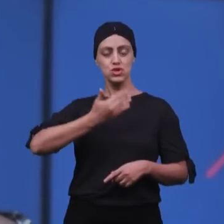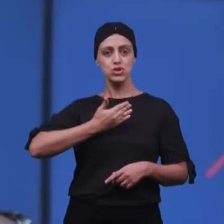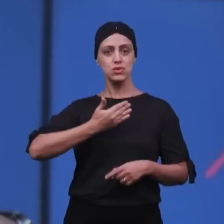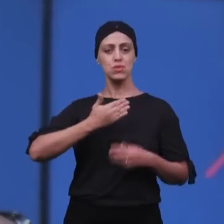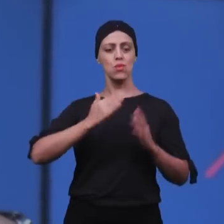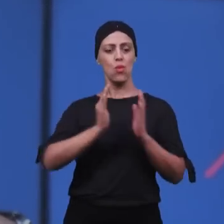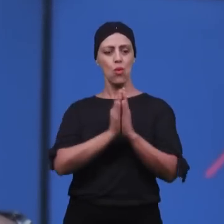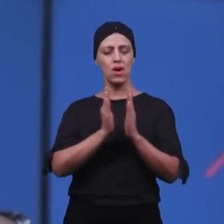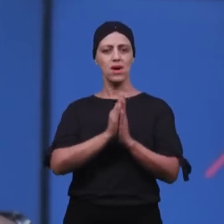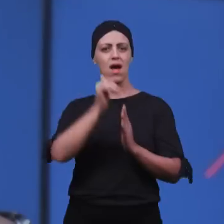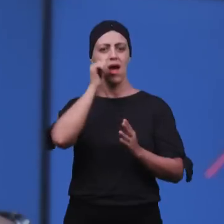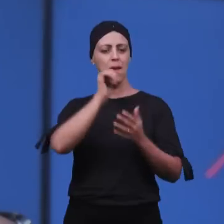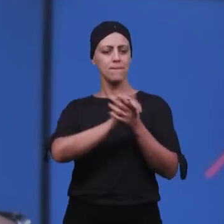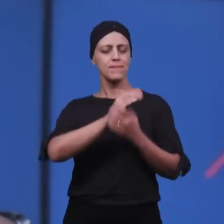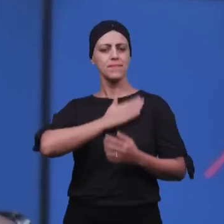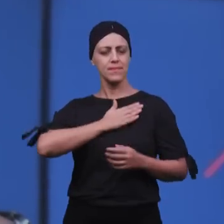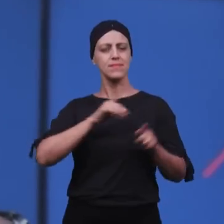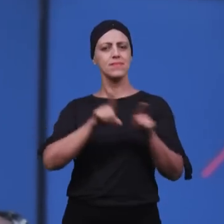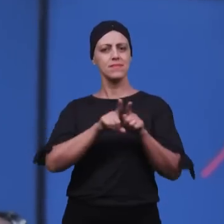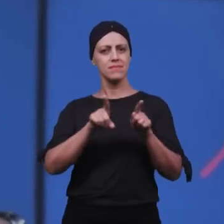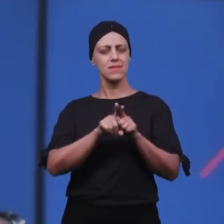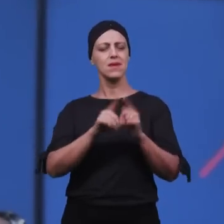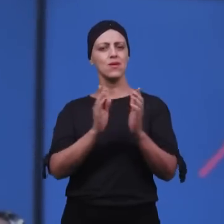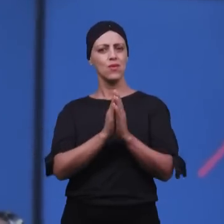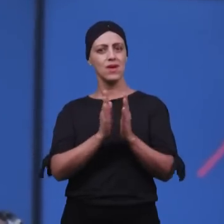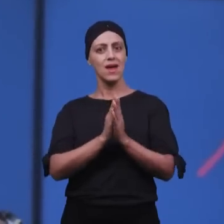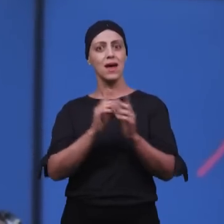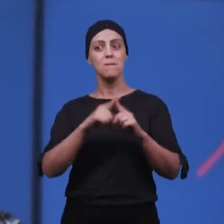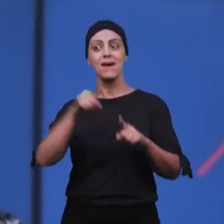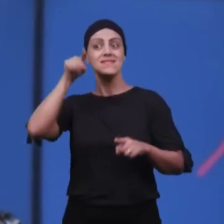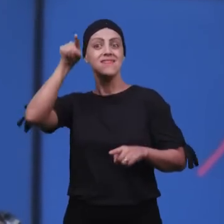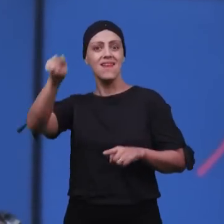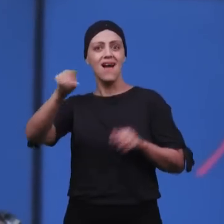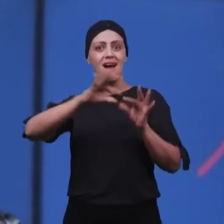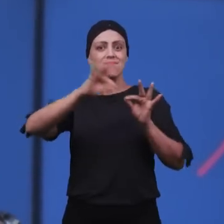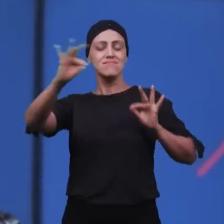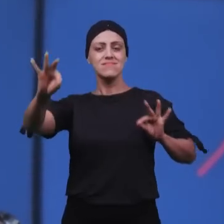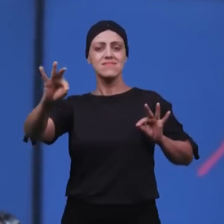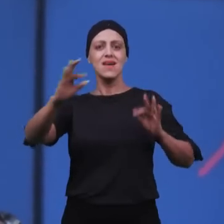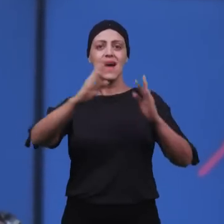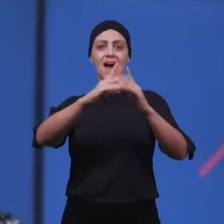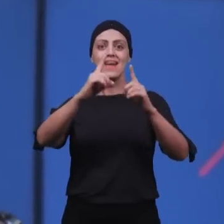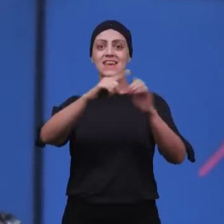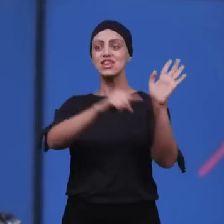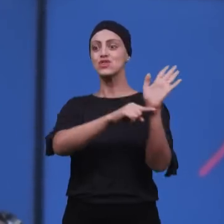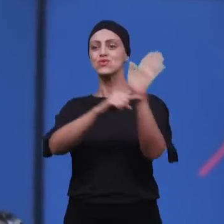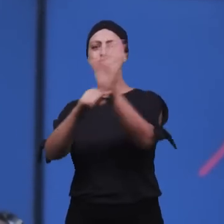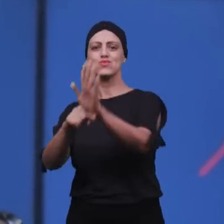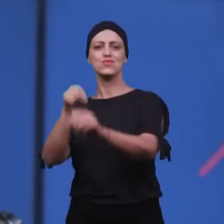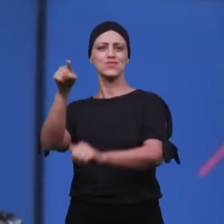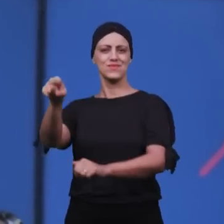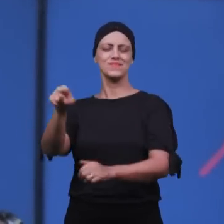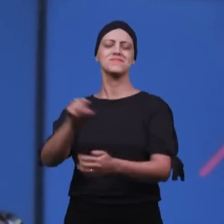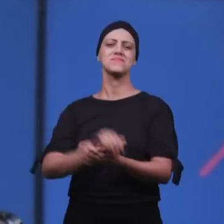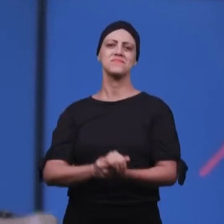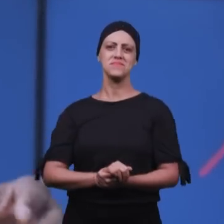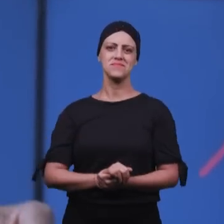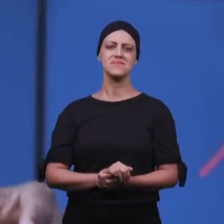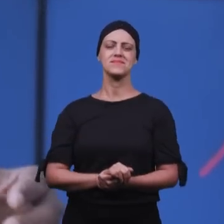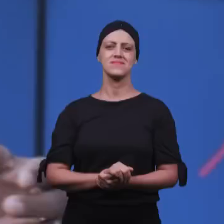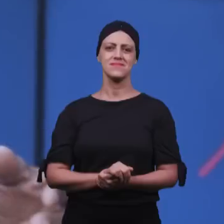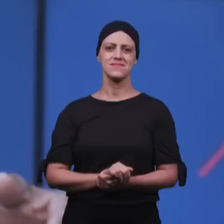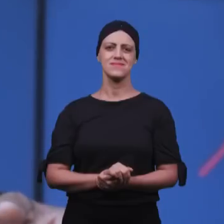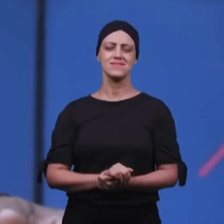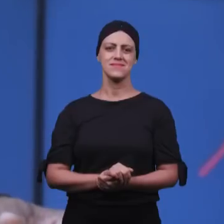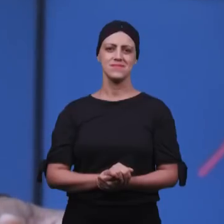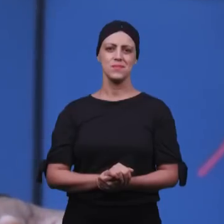lá as pessoas também, os irmãos, a igreja deu atendimento a ela lá. Então, em